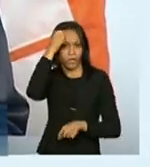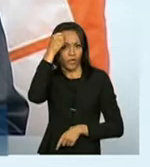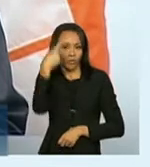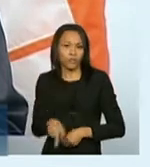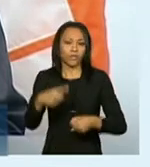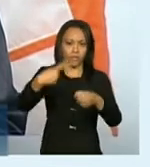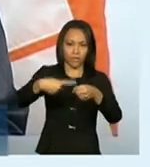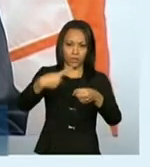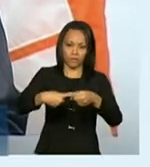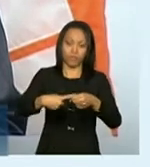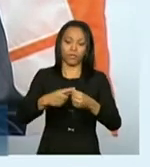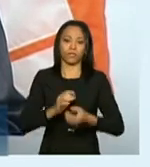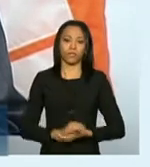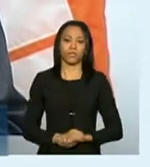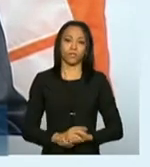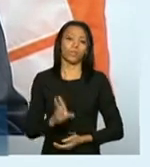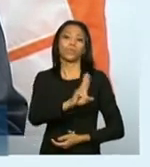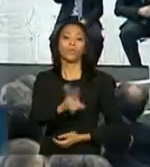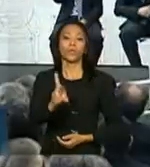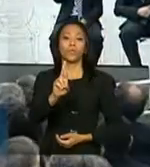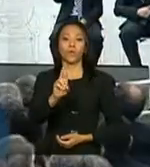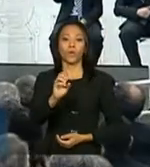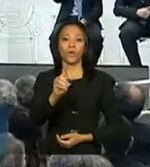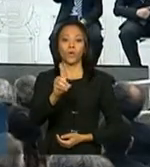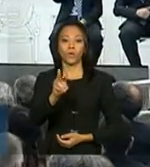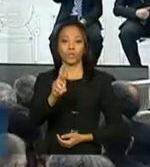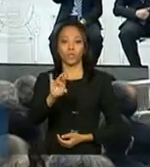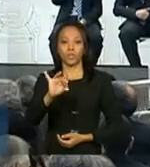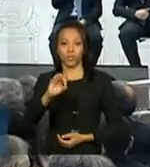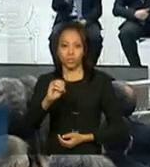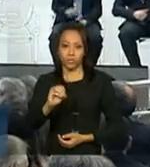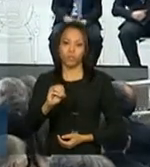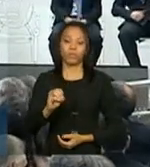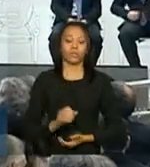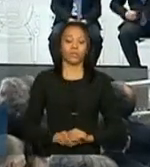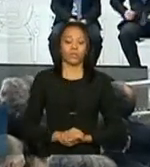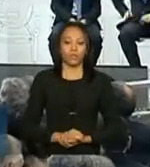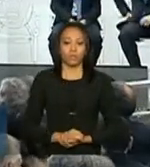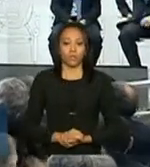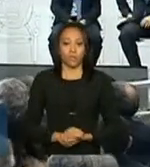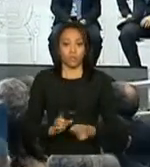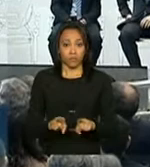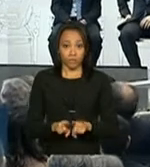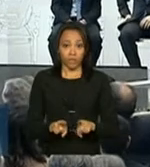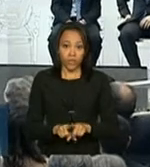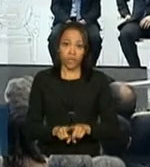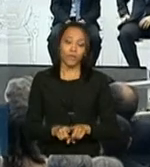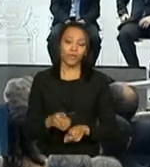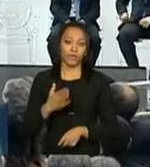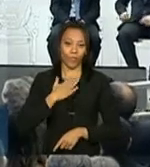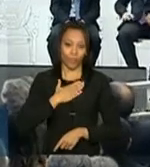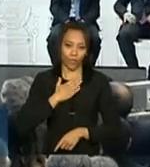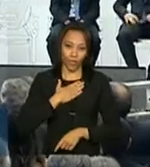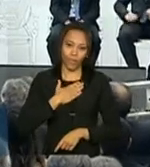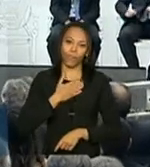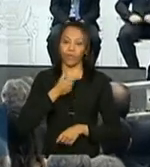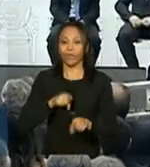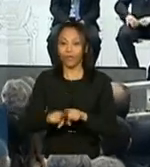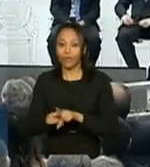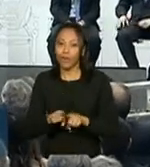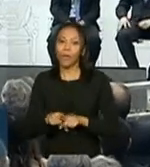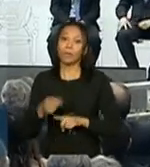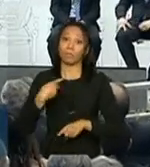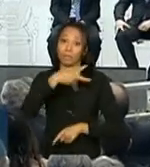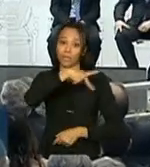de Itajubá, senhor Rodrigo Imar Martinez Rieira, e o meu sócio, meu irmão,